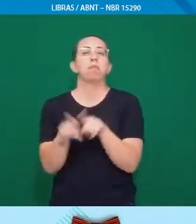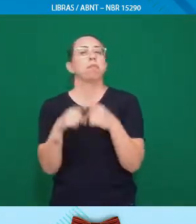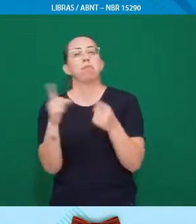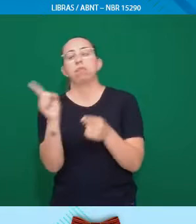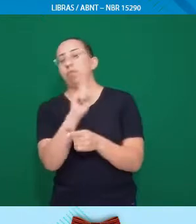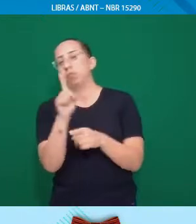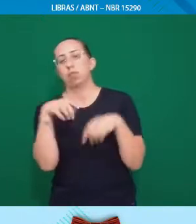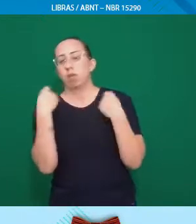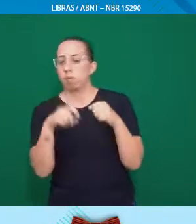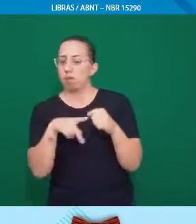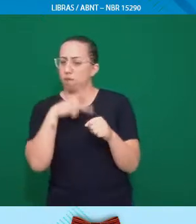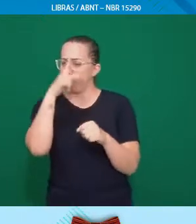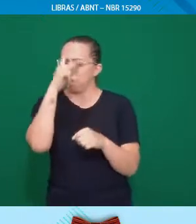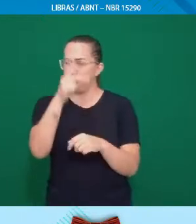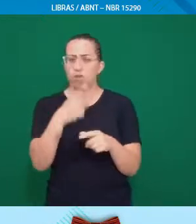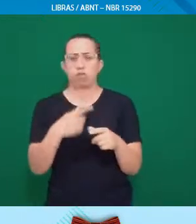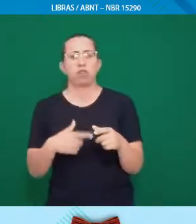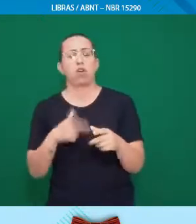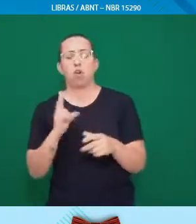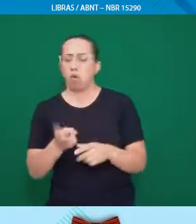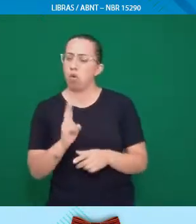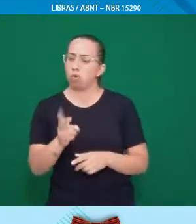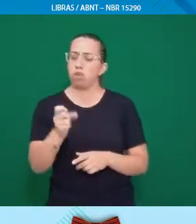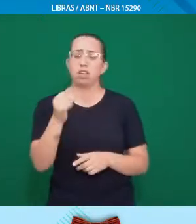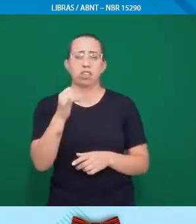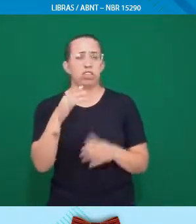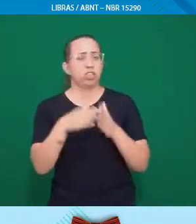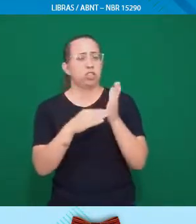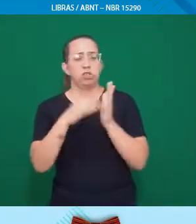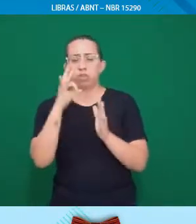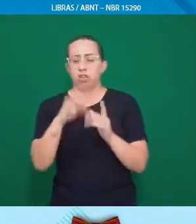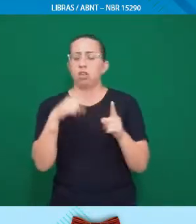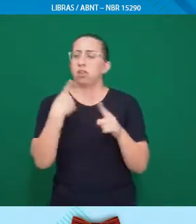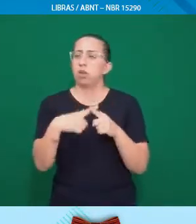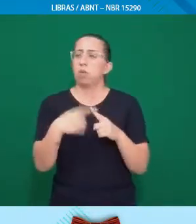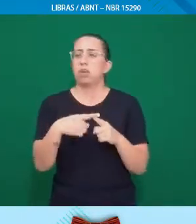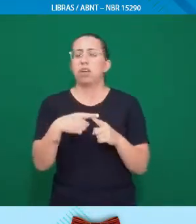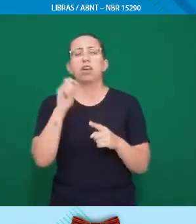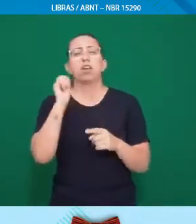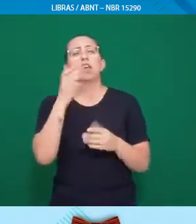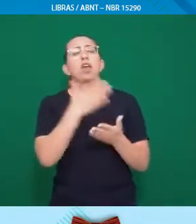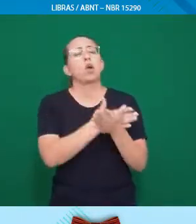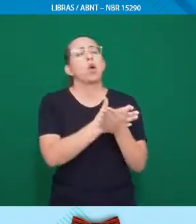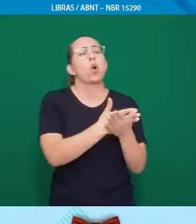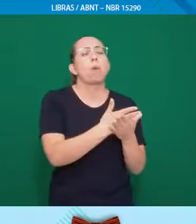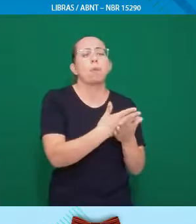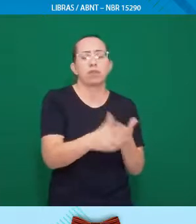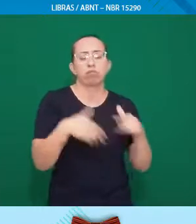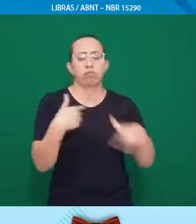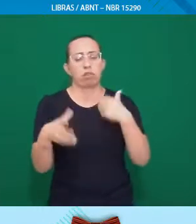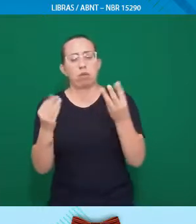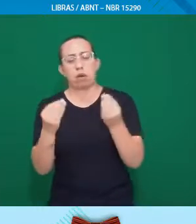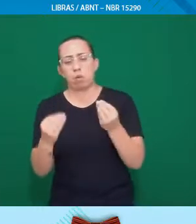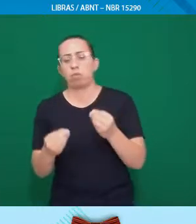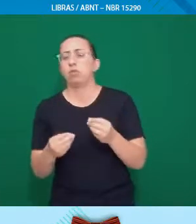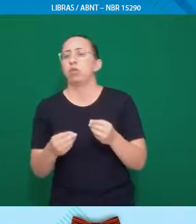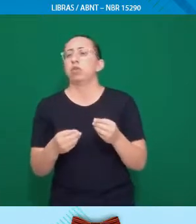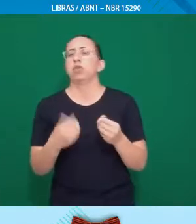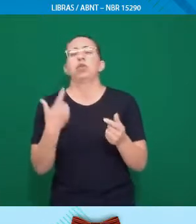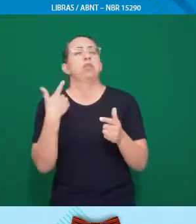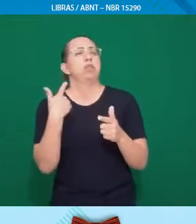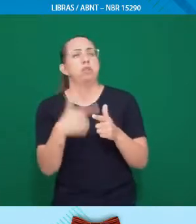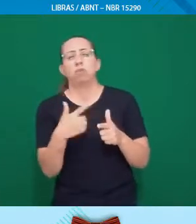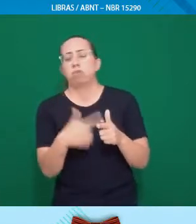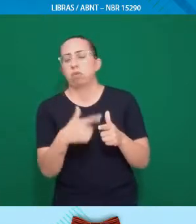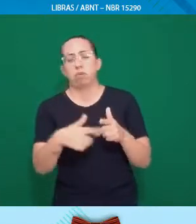por isso aí para o que eu digo assim que joga o negócio hoje vai bem É porque vocês enfrentam chuva e pronto o sol